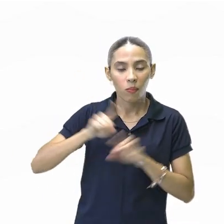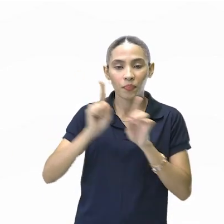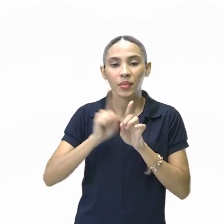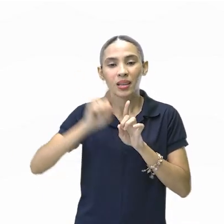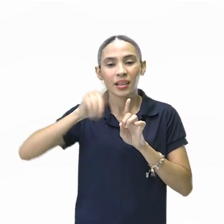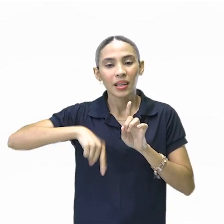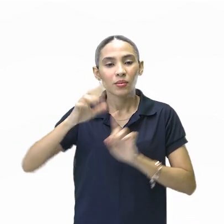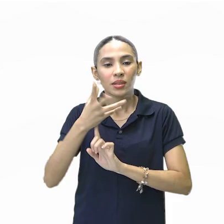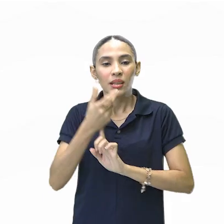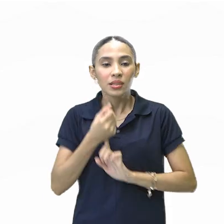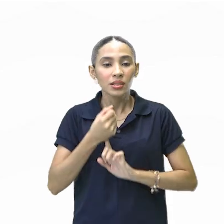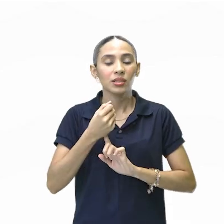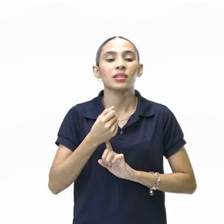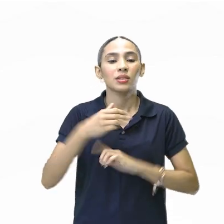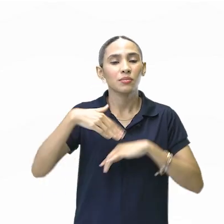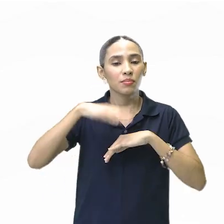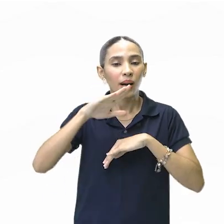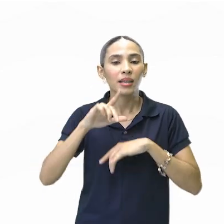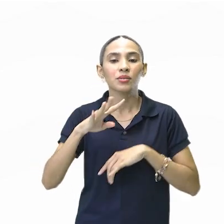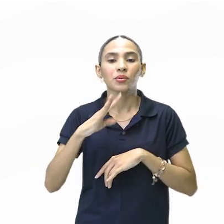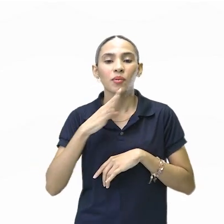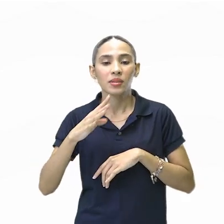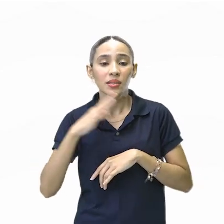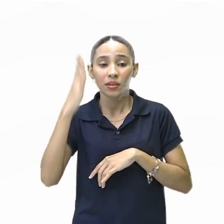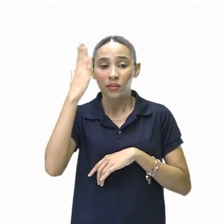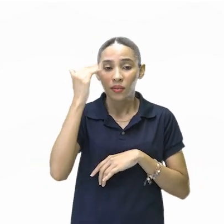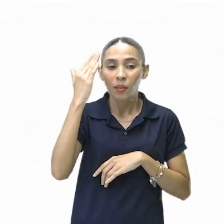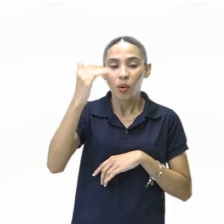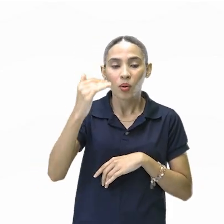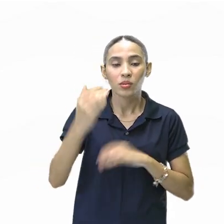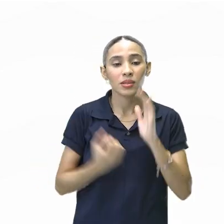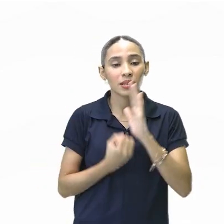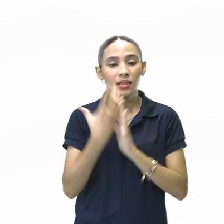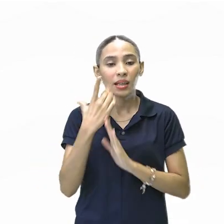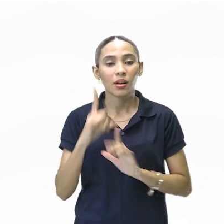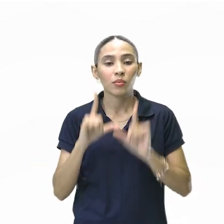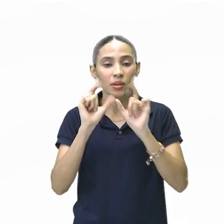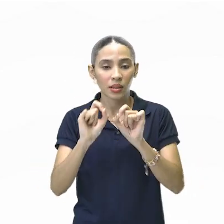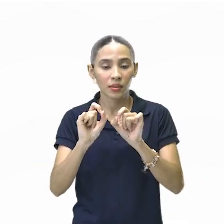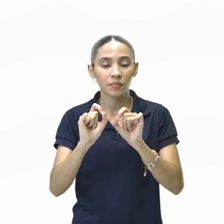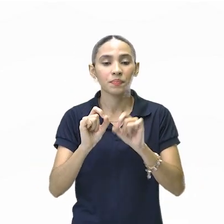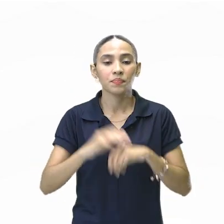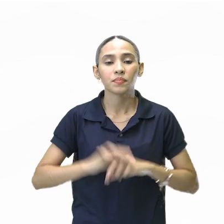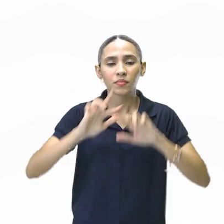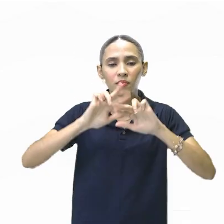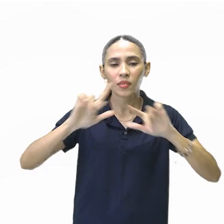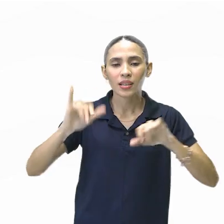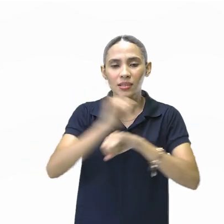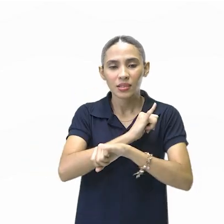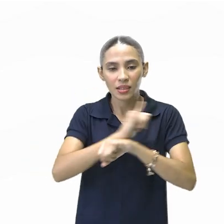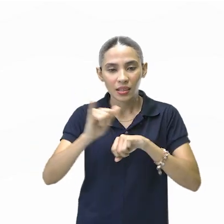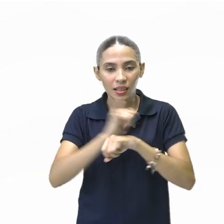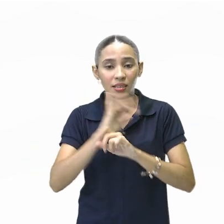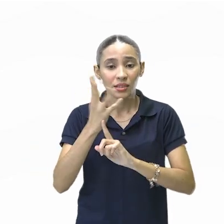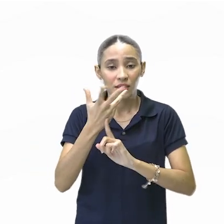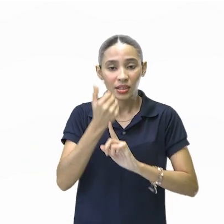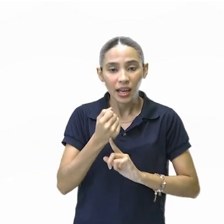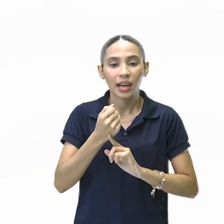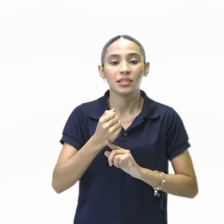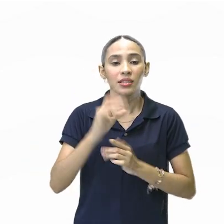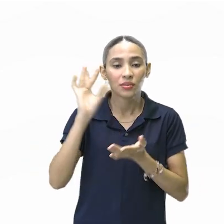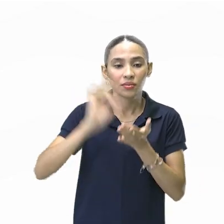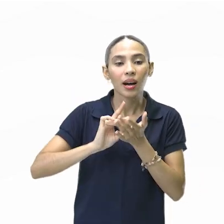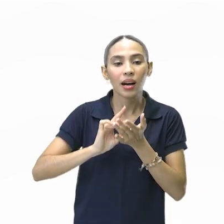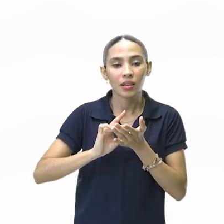dos artistas digitais mais conhecidos e famoso por suas obras de arte surrealistas